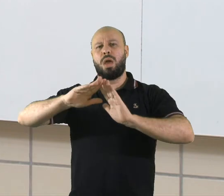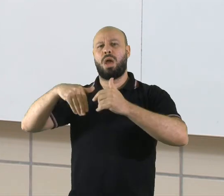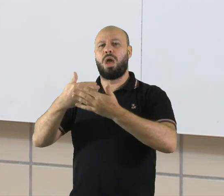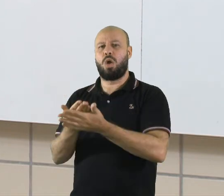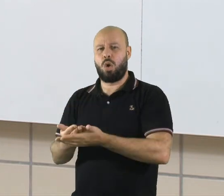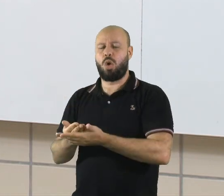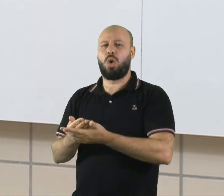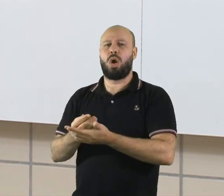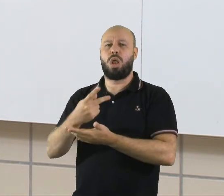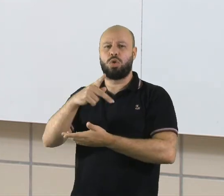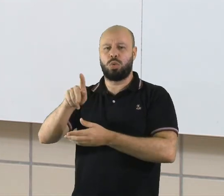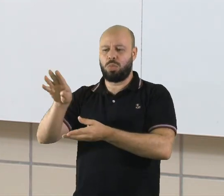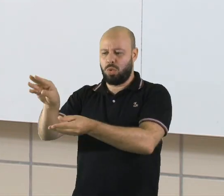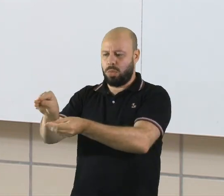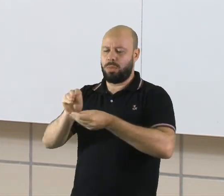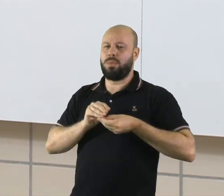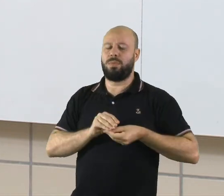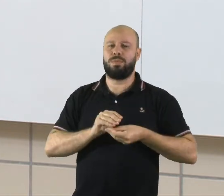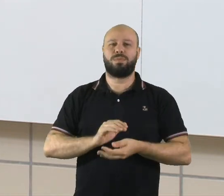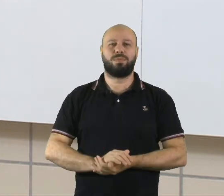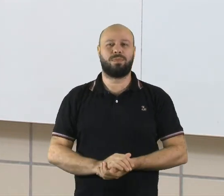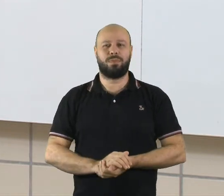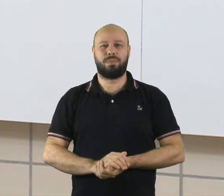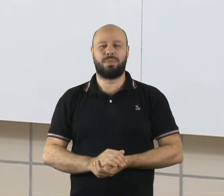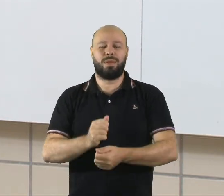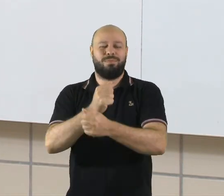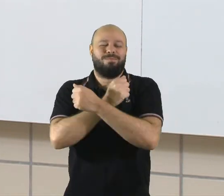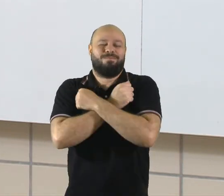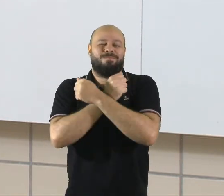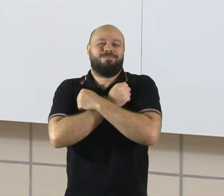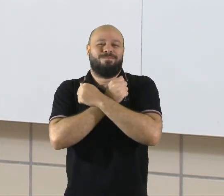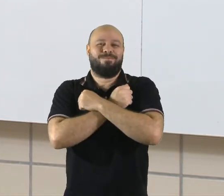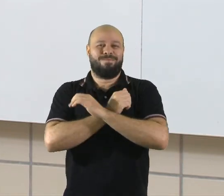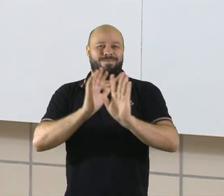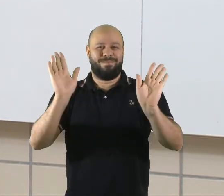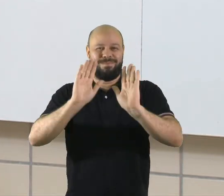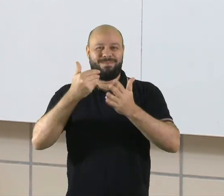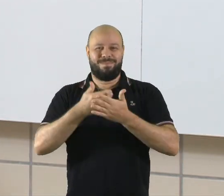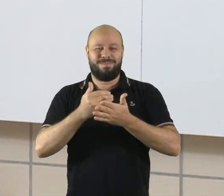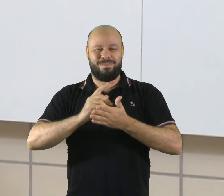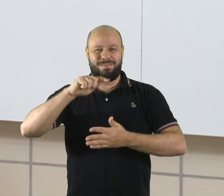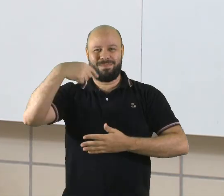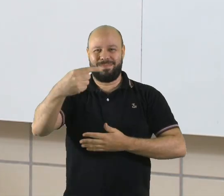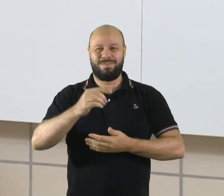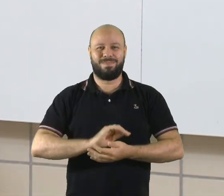na escola que você estuda. Um grande abraço e até a próxima aula!